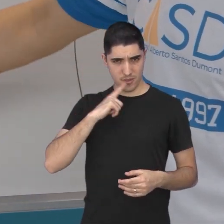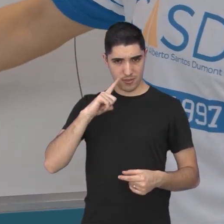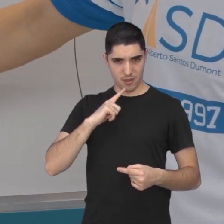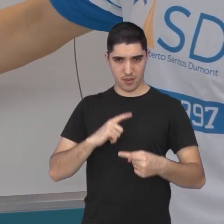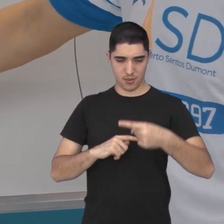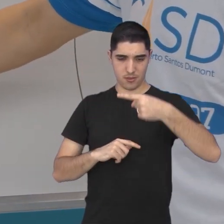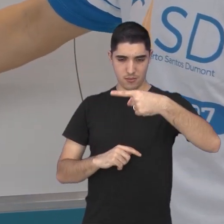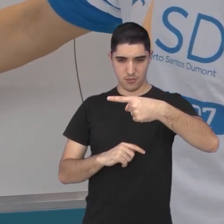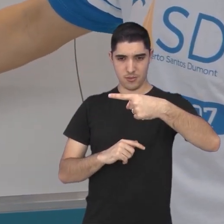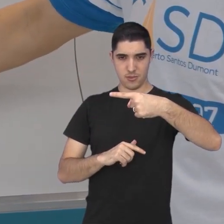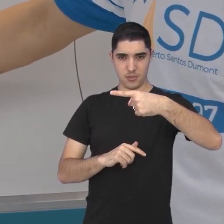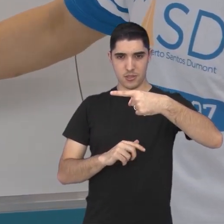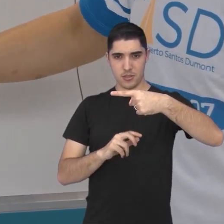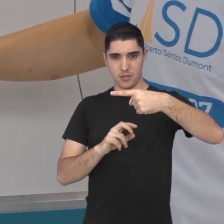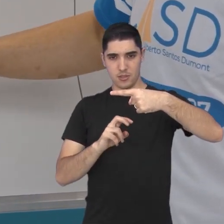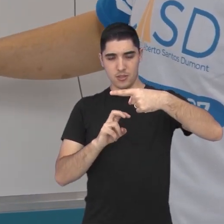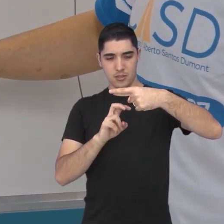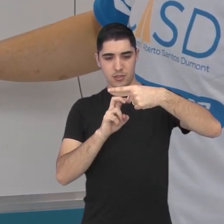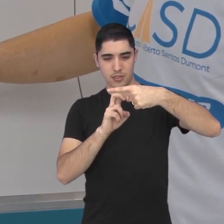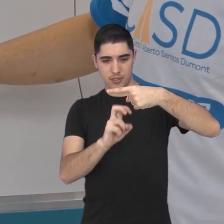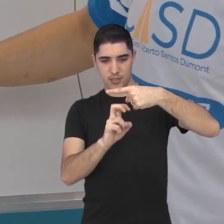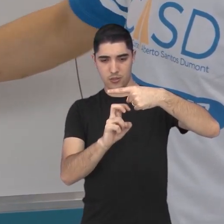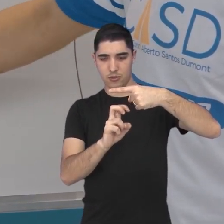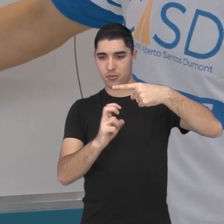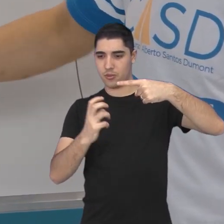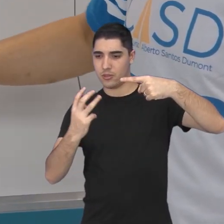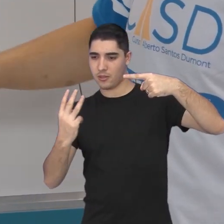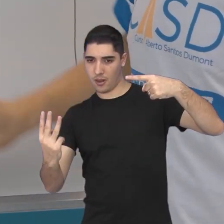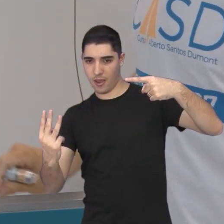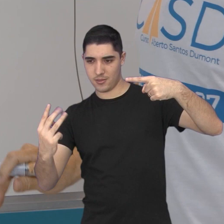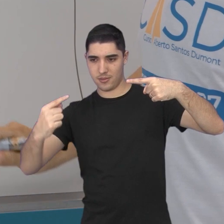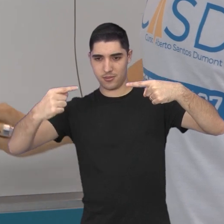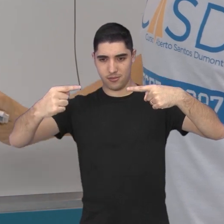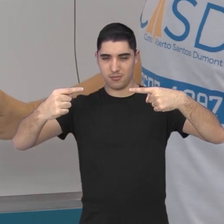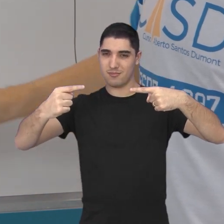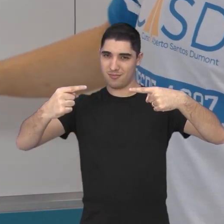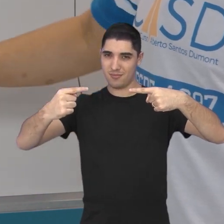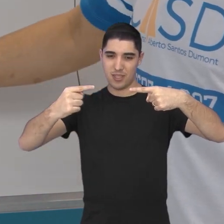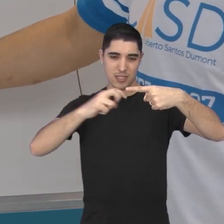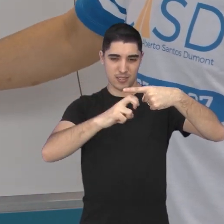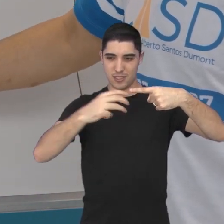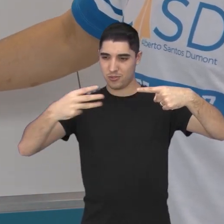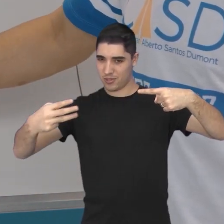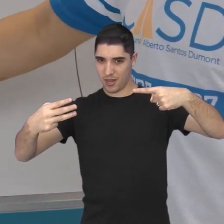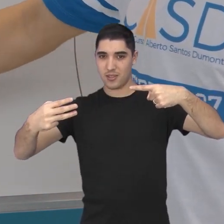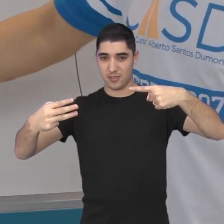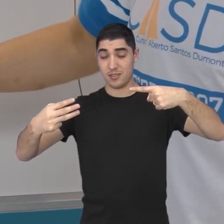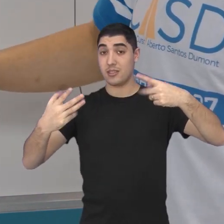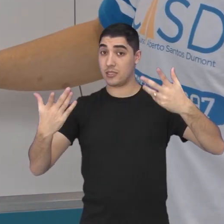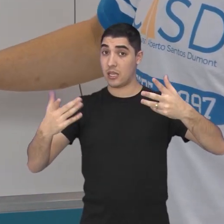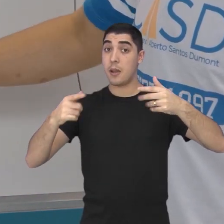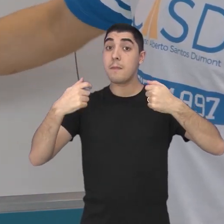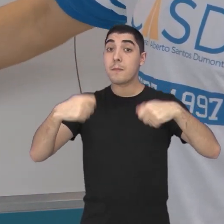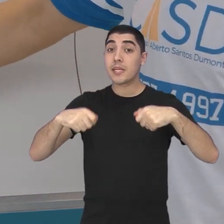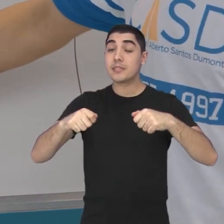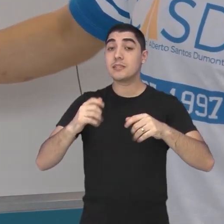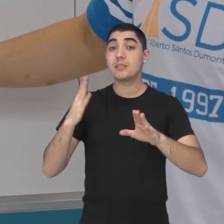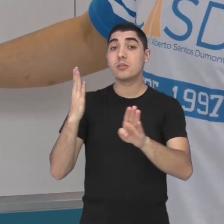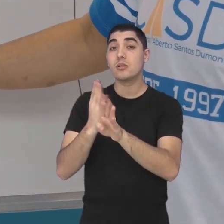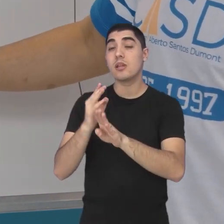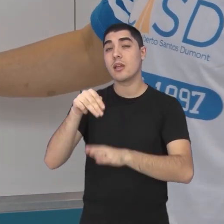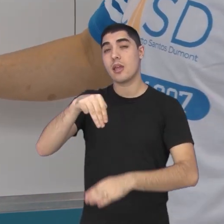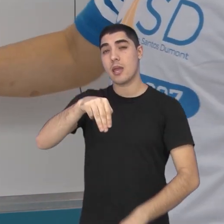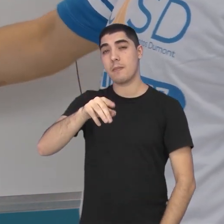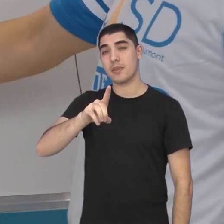Aqui a gente está vendo que isso aqui é uma fração. Tem denominadores diferentes. Então a gente precisa achar